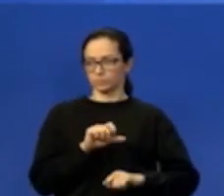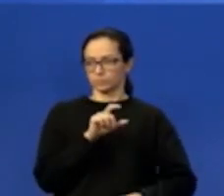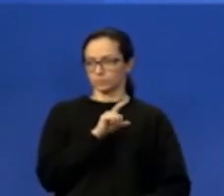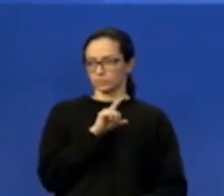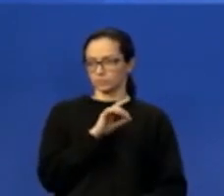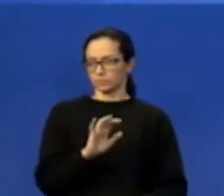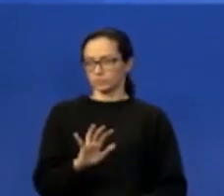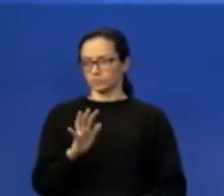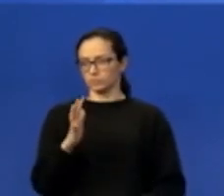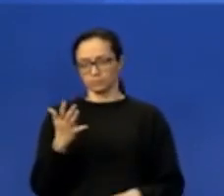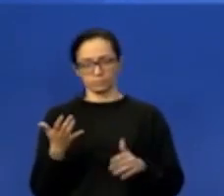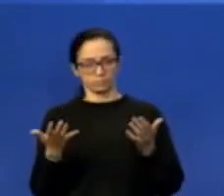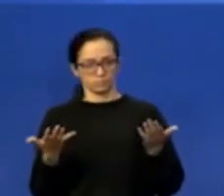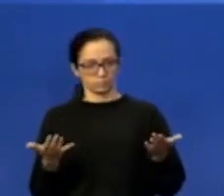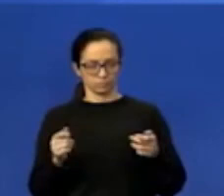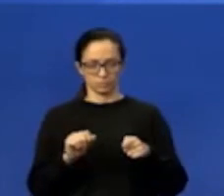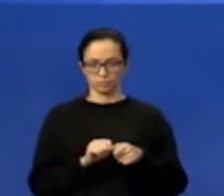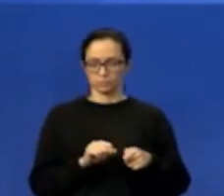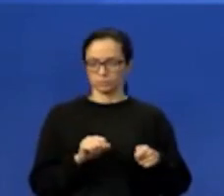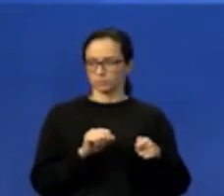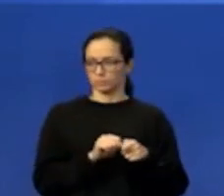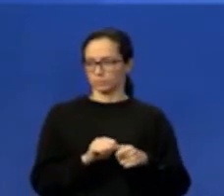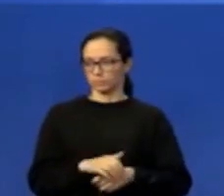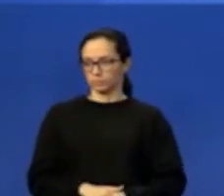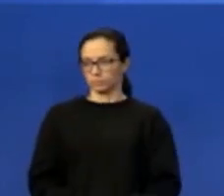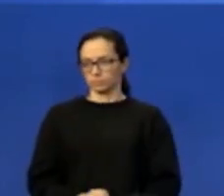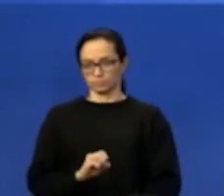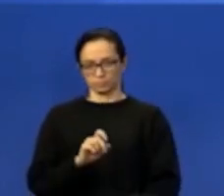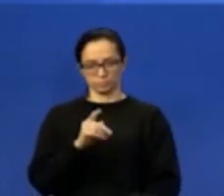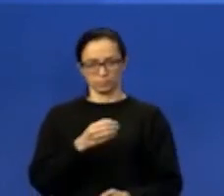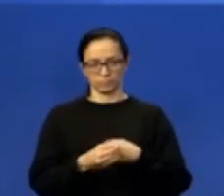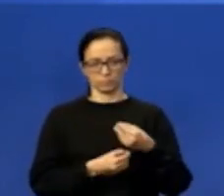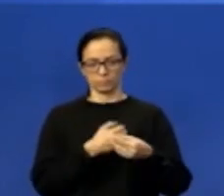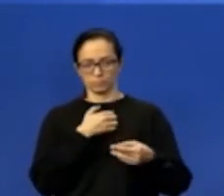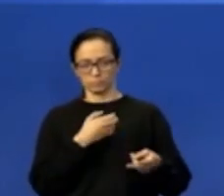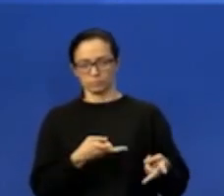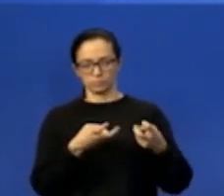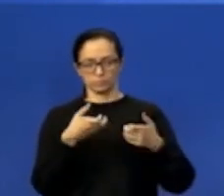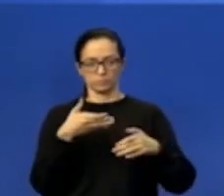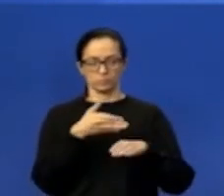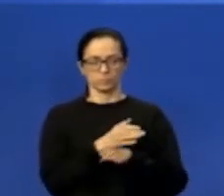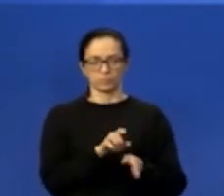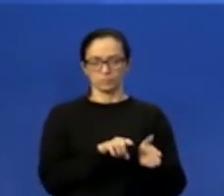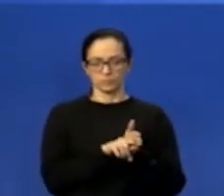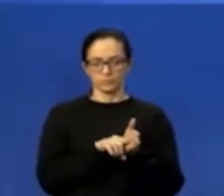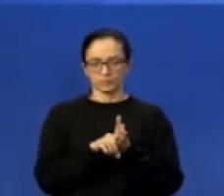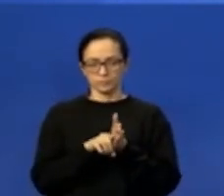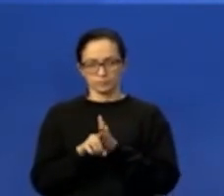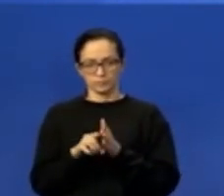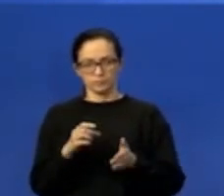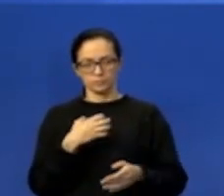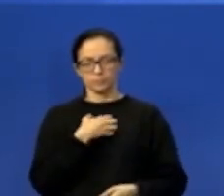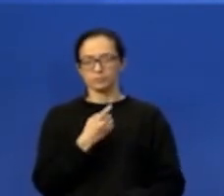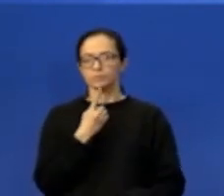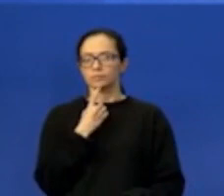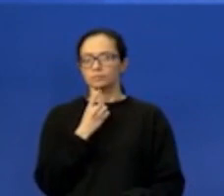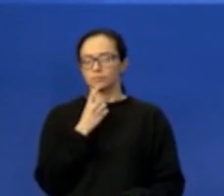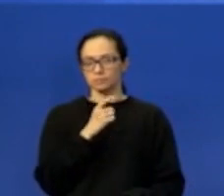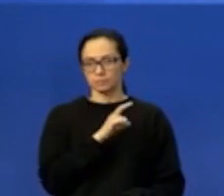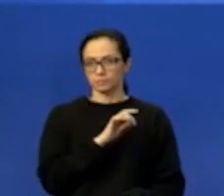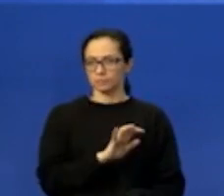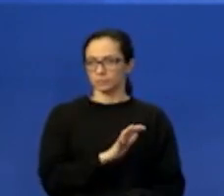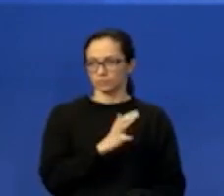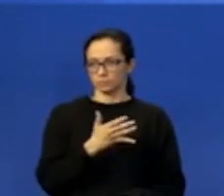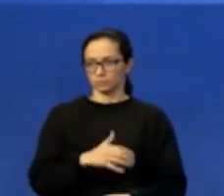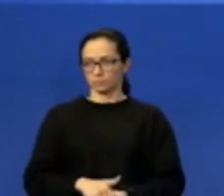estarem envolvidas pela alteração da taxa, né, na concentração dessas substâncias da série vermelha. Passando agora para um